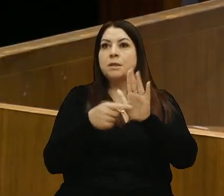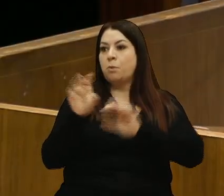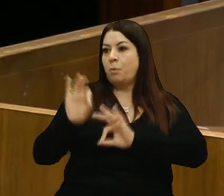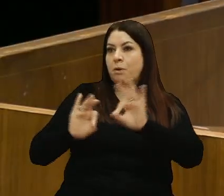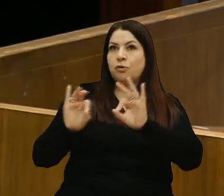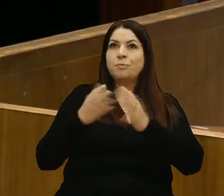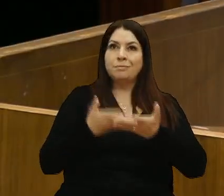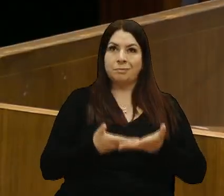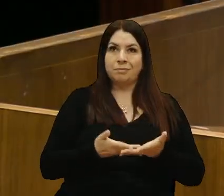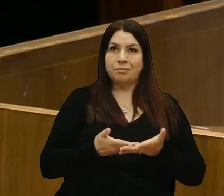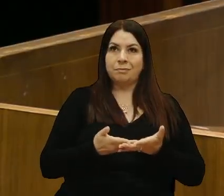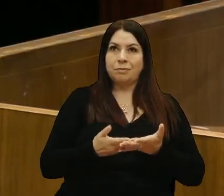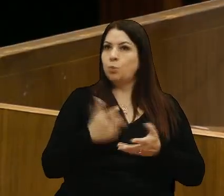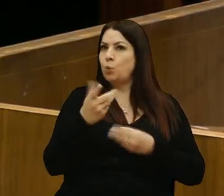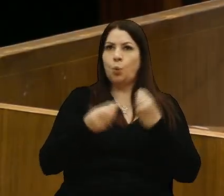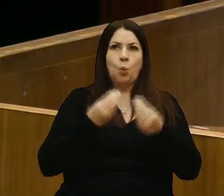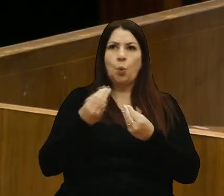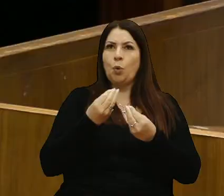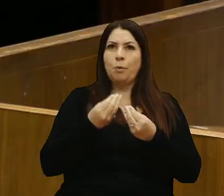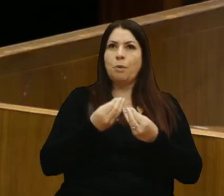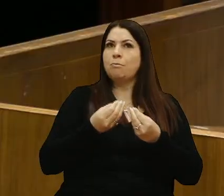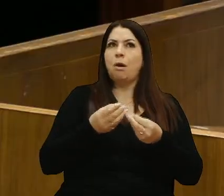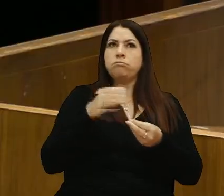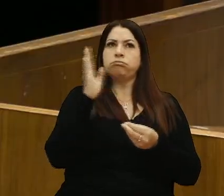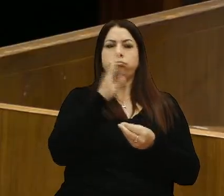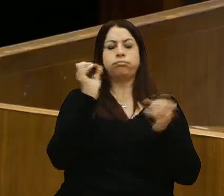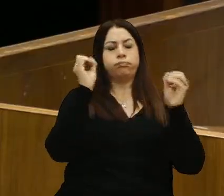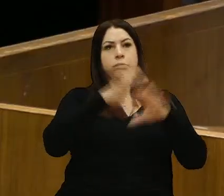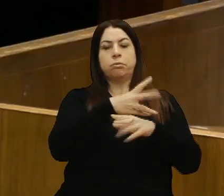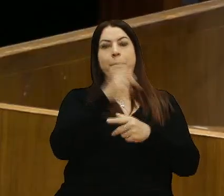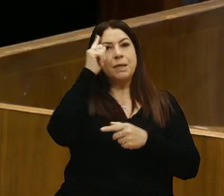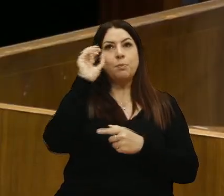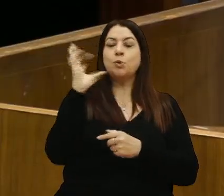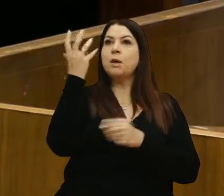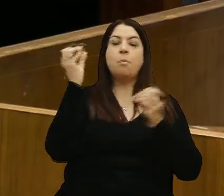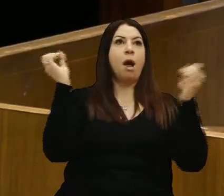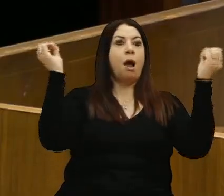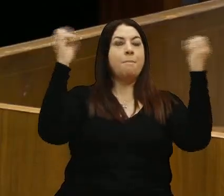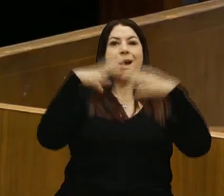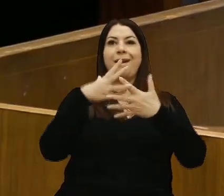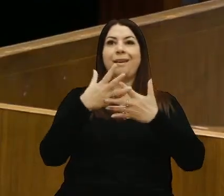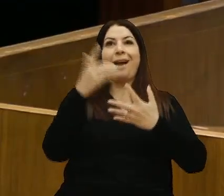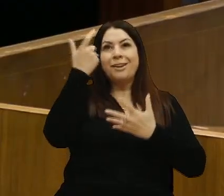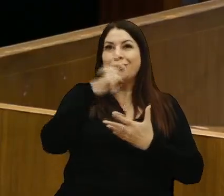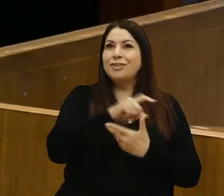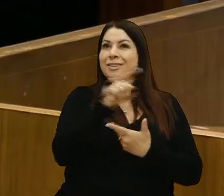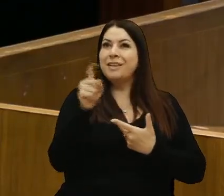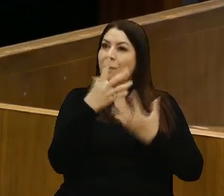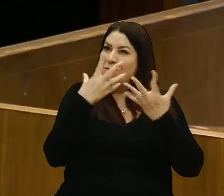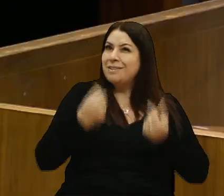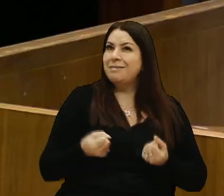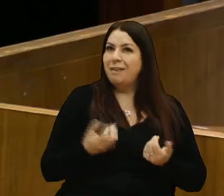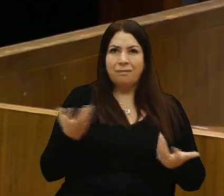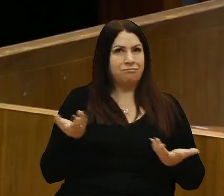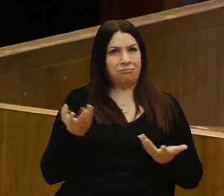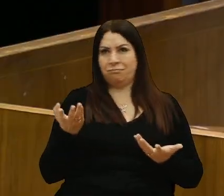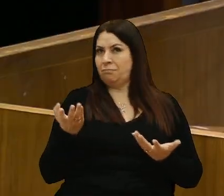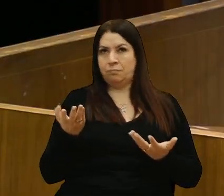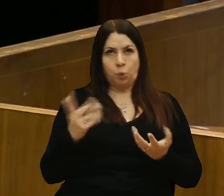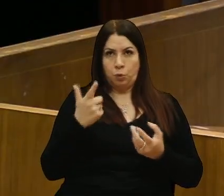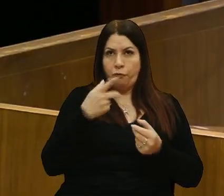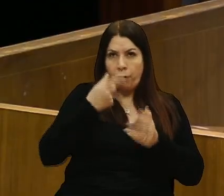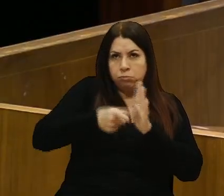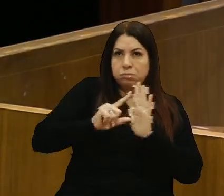planejamento. Não dá para do dia para a noite aparecer com uma solução mágica e achar que a gente vai aceitar. Por que não